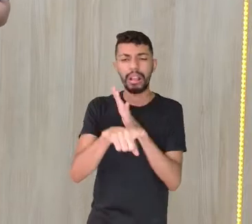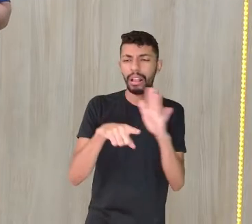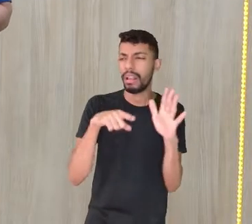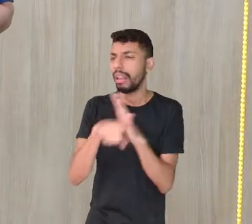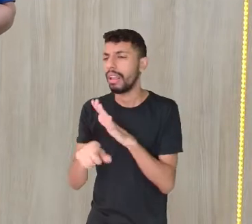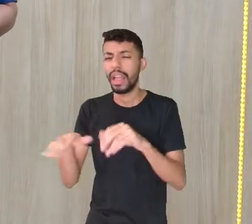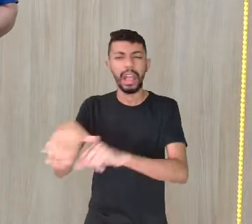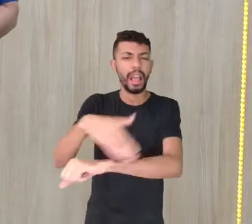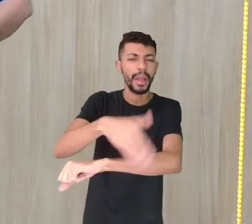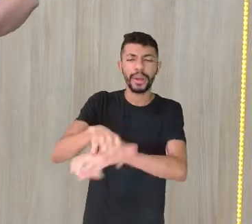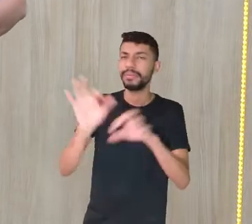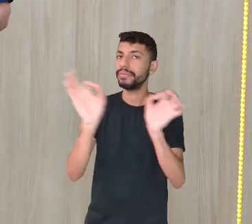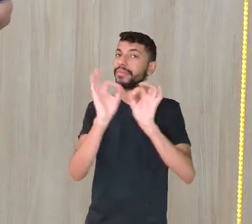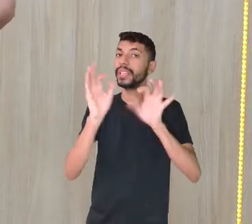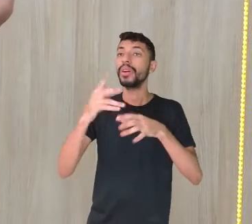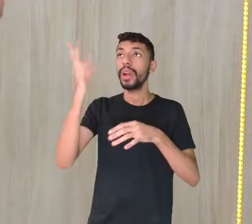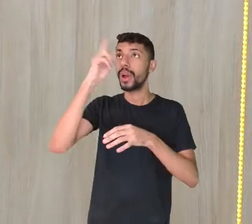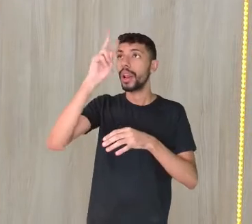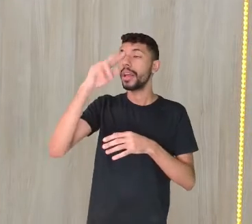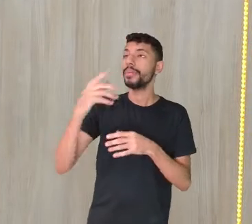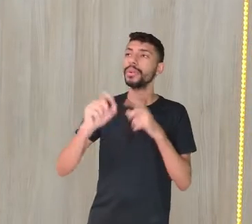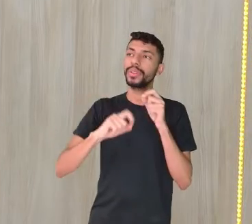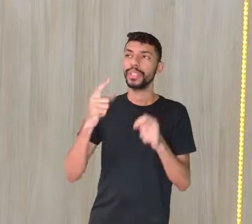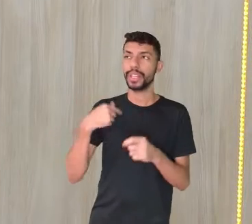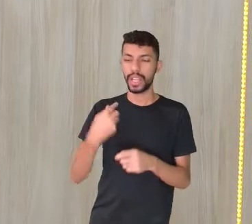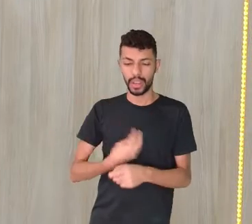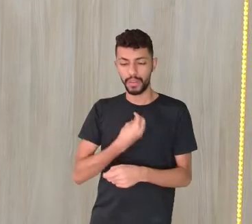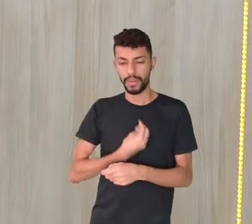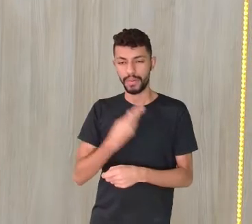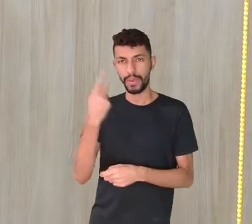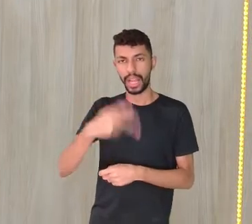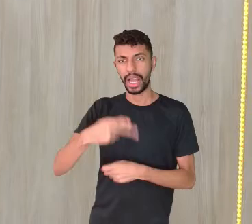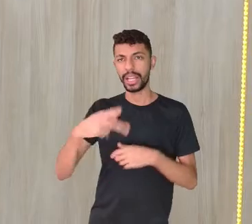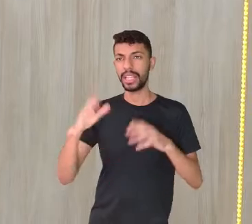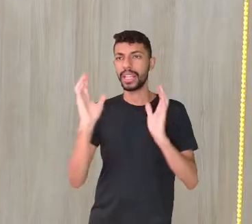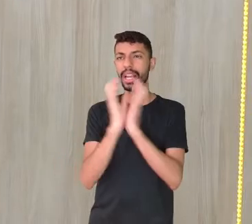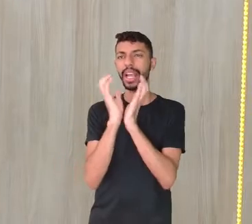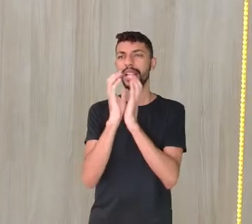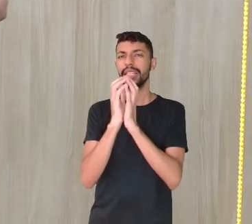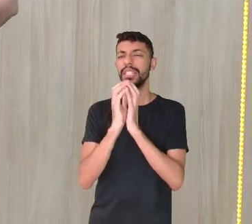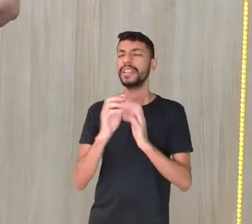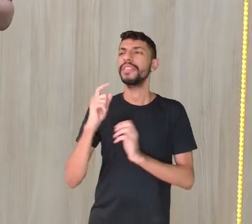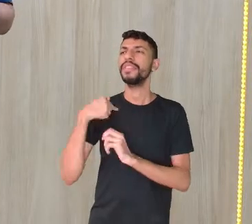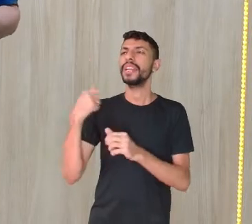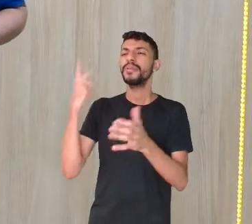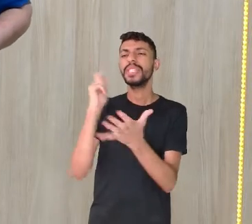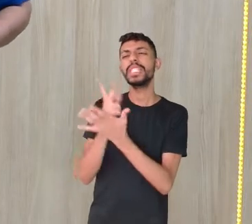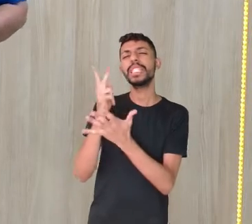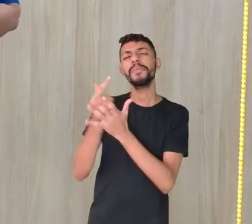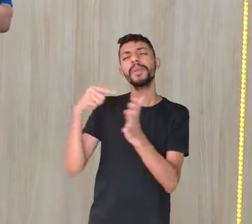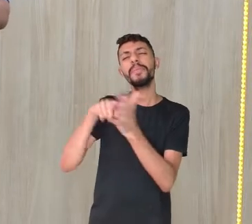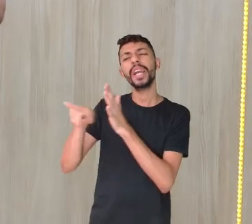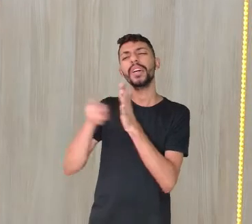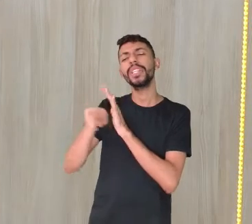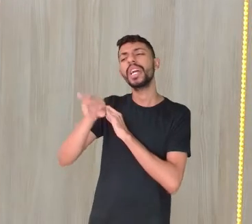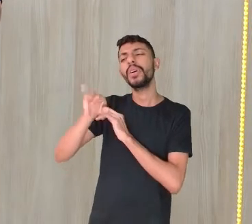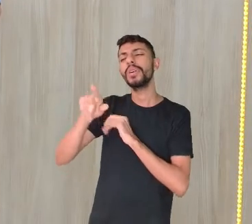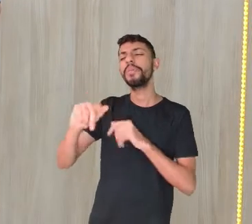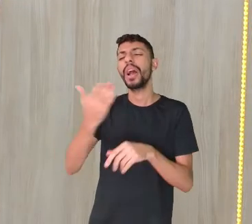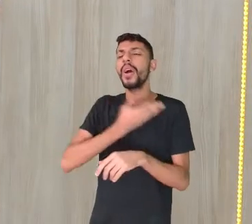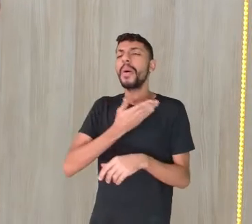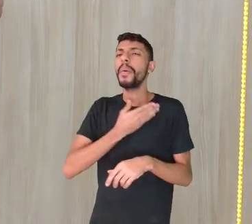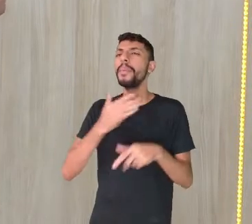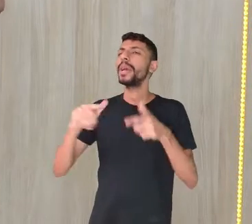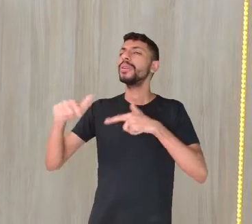né? Eu lembro que logo que eu vim morar aqui em Recife, eu ficava perguntando aos meus irmãos, né, a alguns amigos